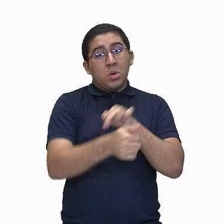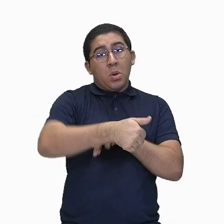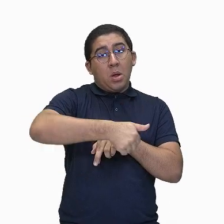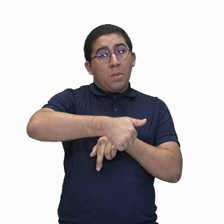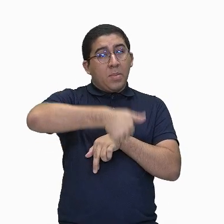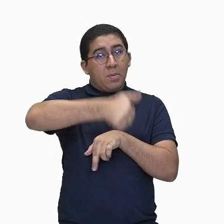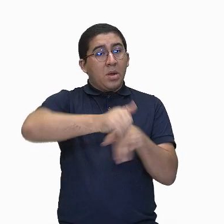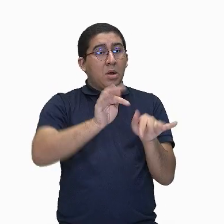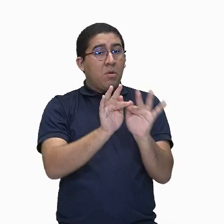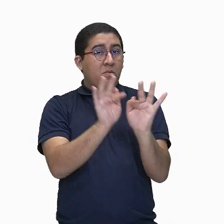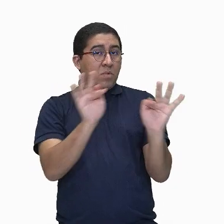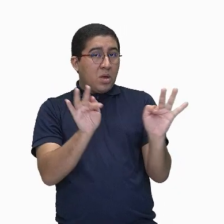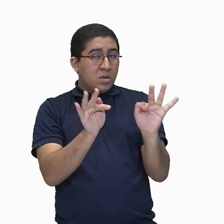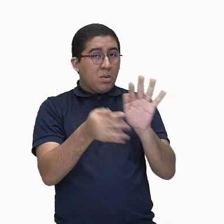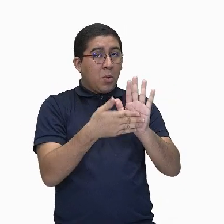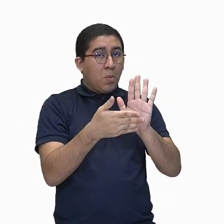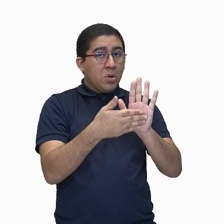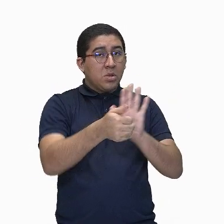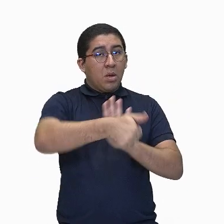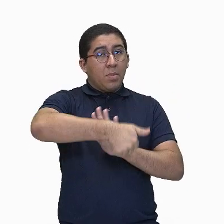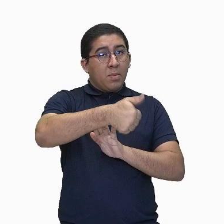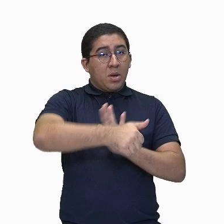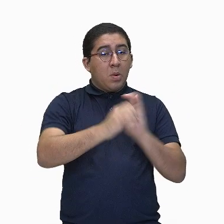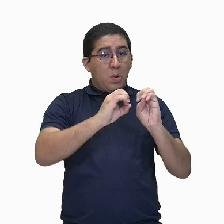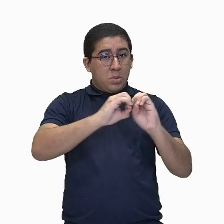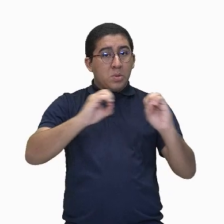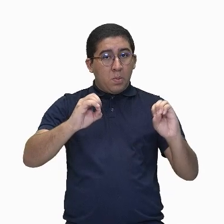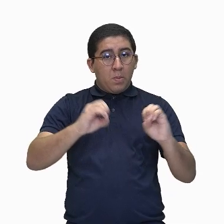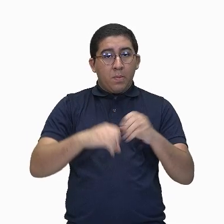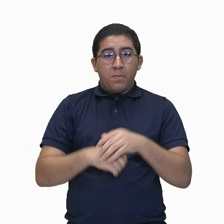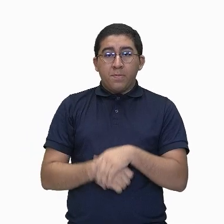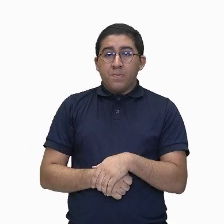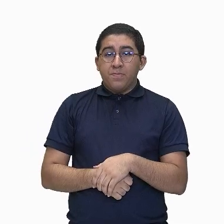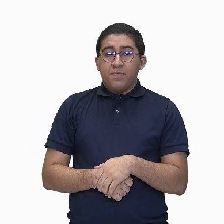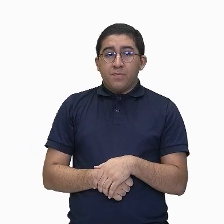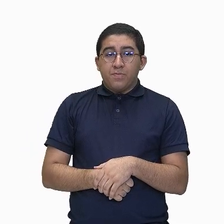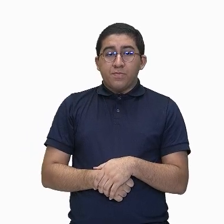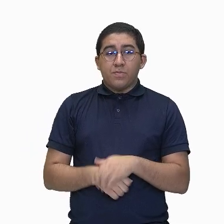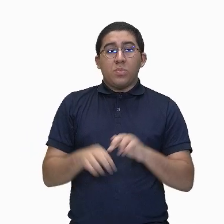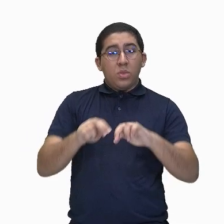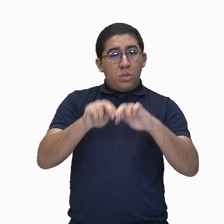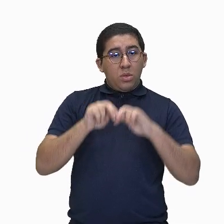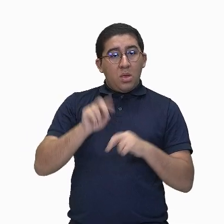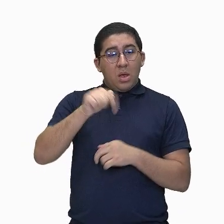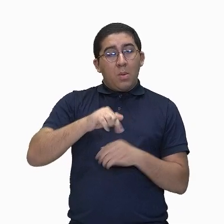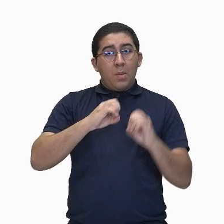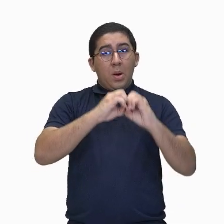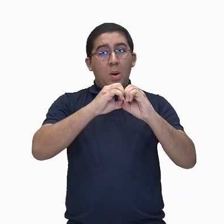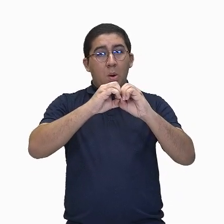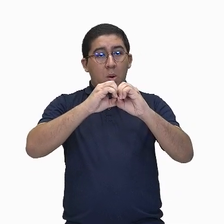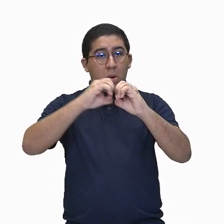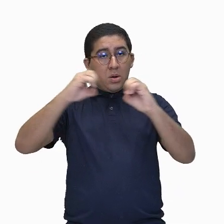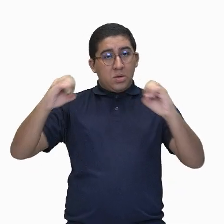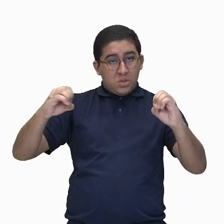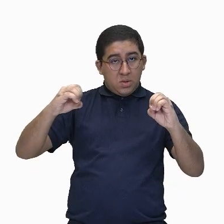sentido que está proposto na primeira oração. Logo, eu vou ter uma oração coordenada